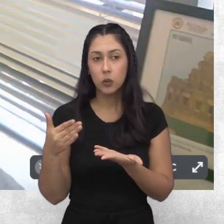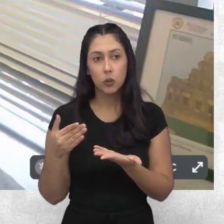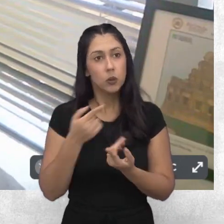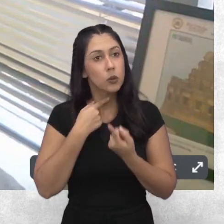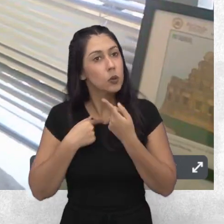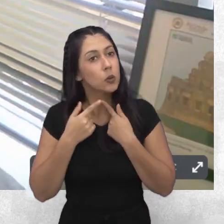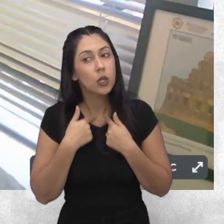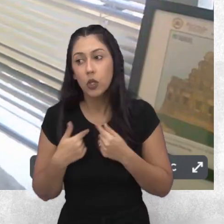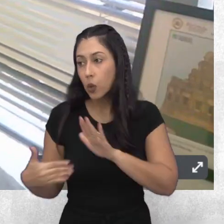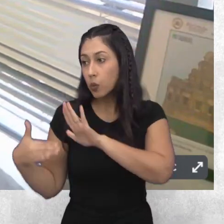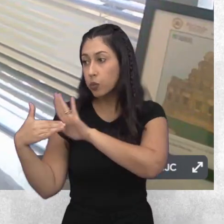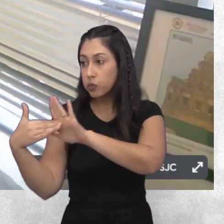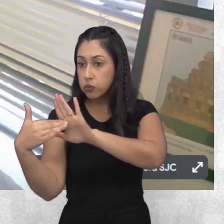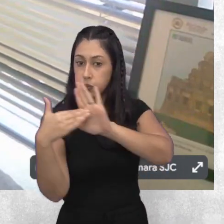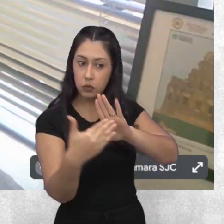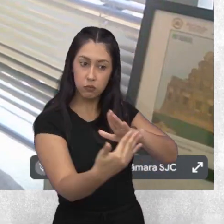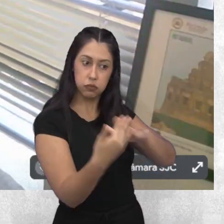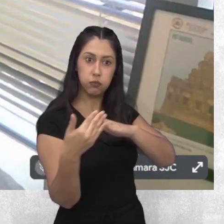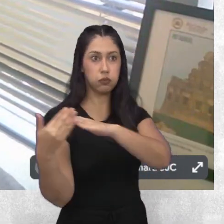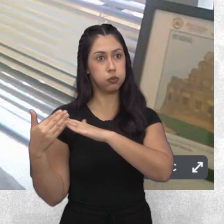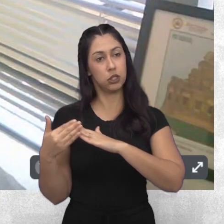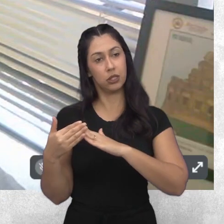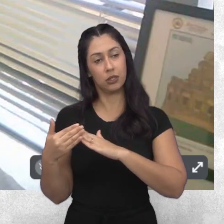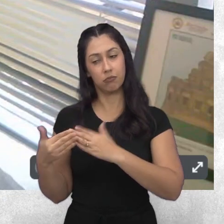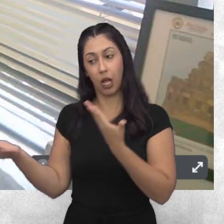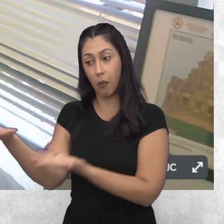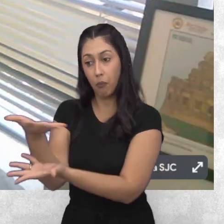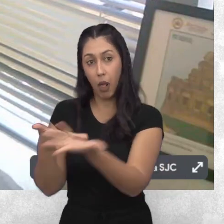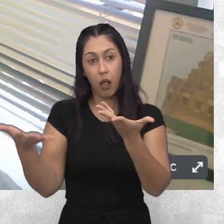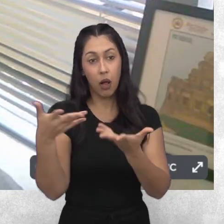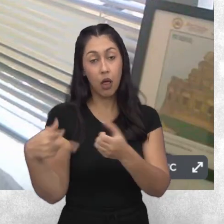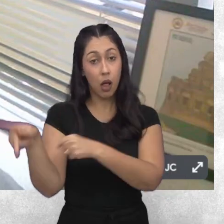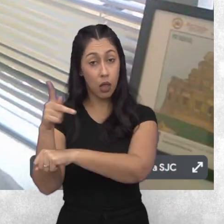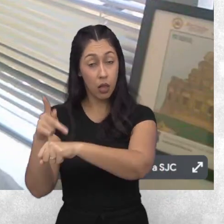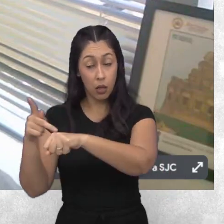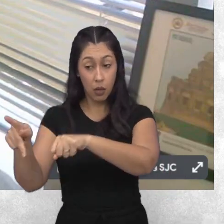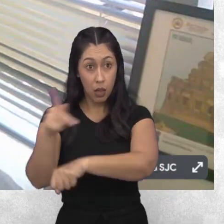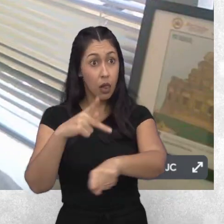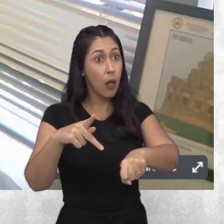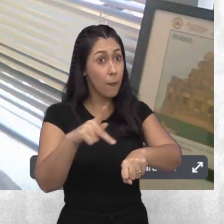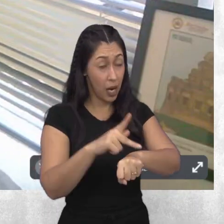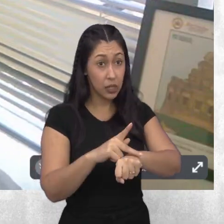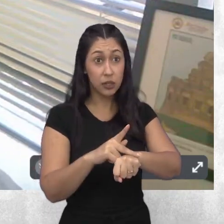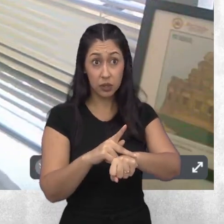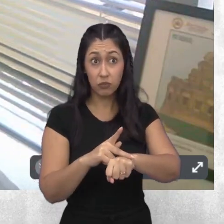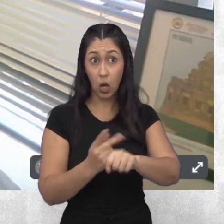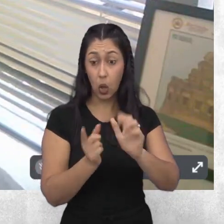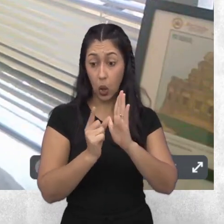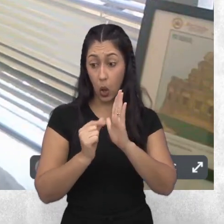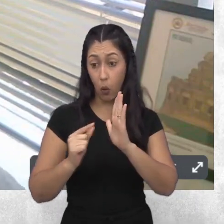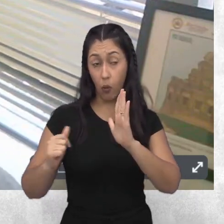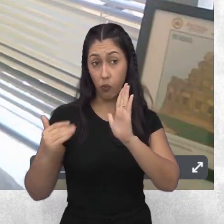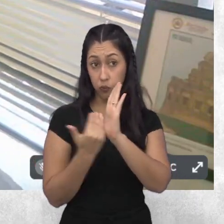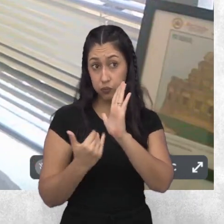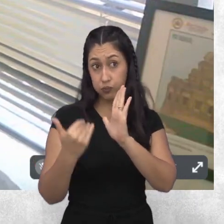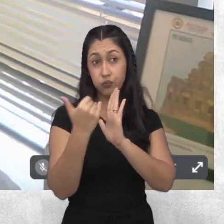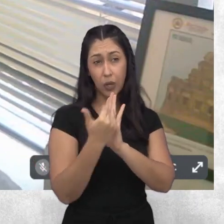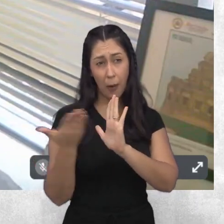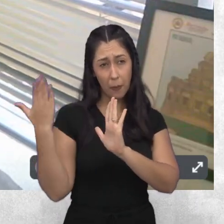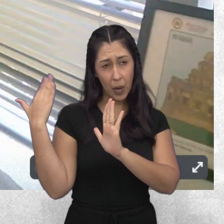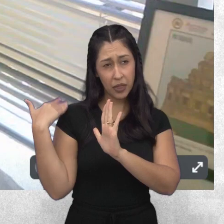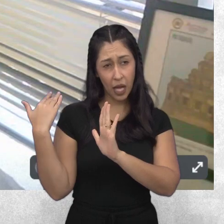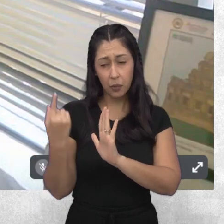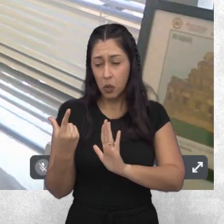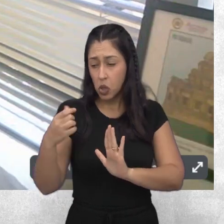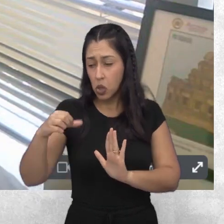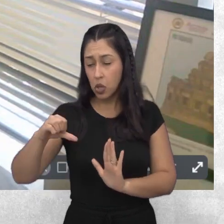cooperação macroeconômica entre os países de renda alta, os países desenvolvidos que já formavam o G7 desde os